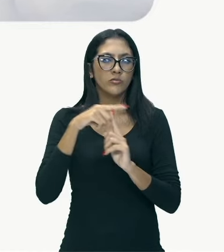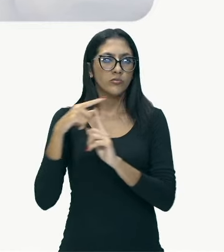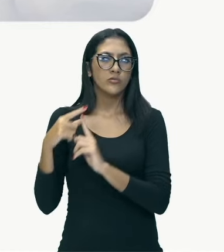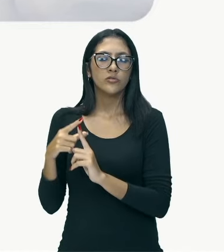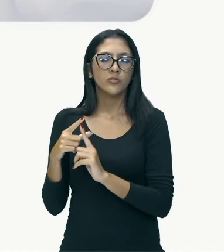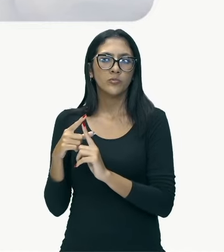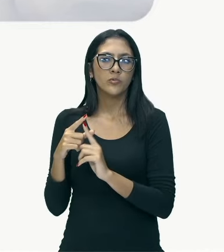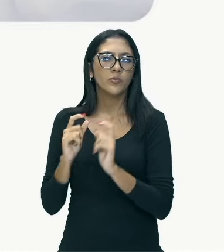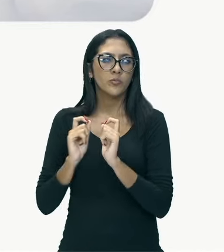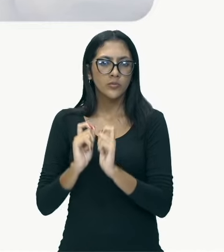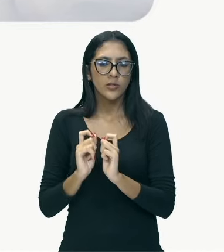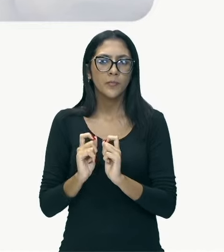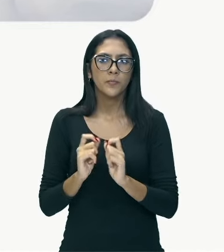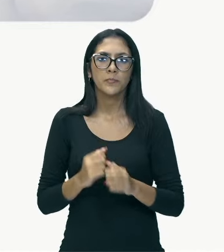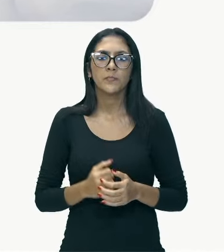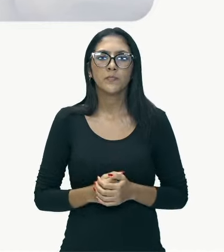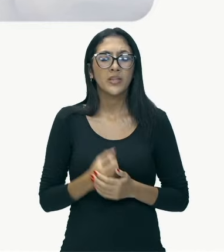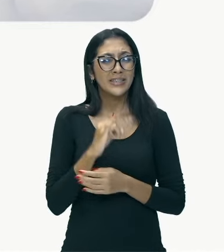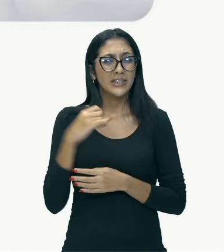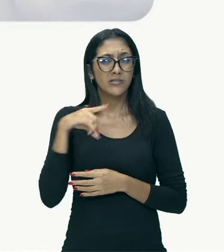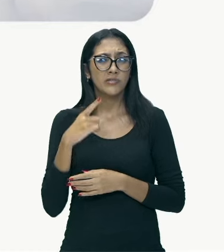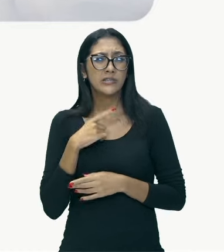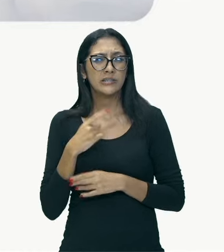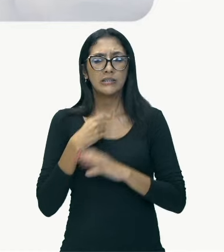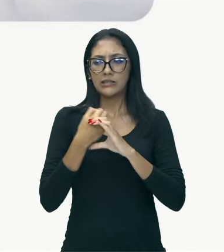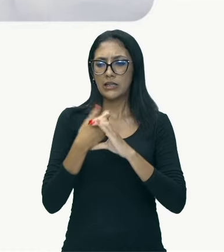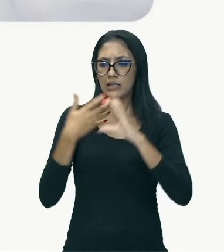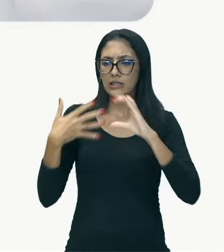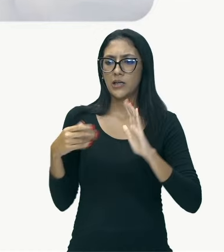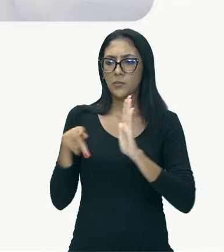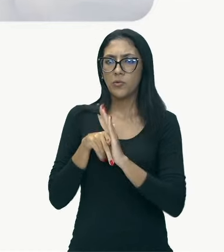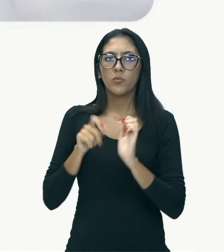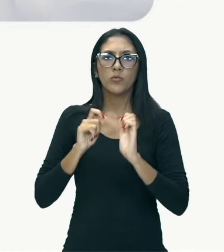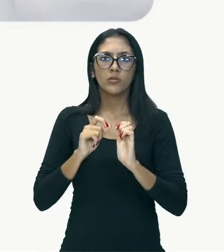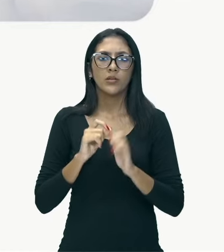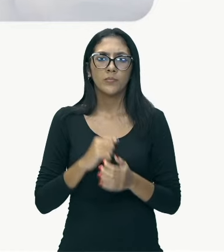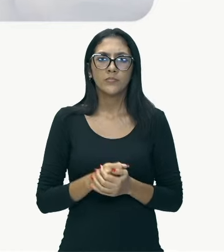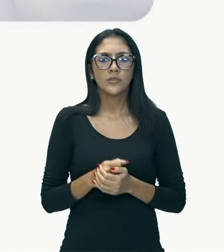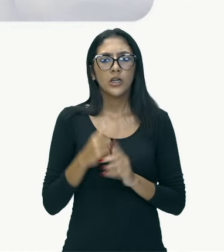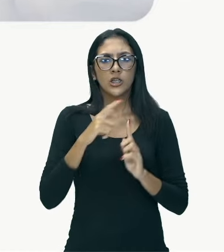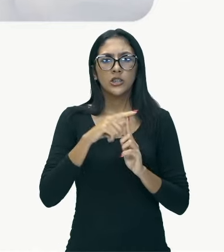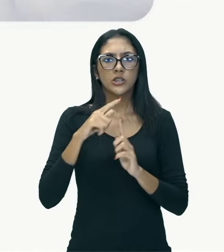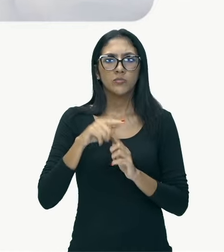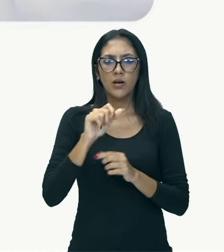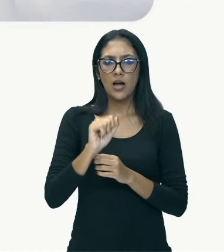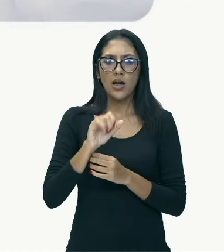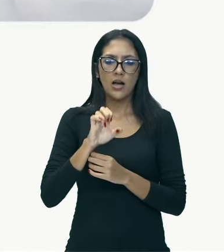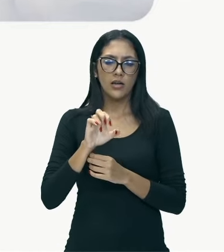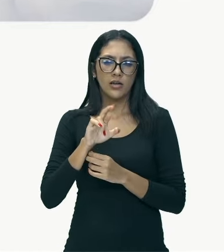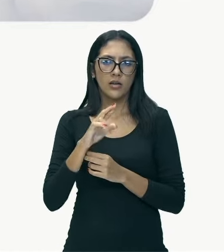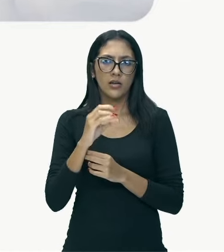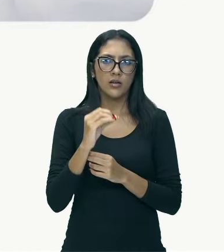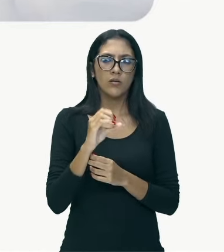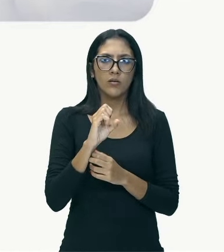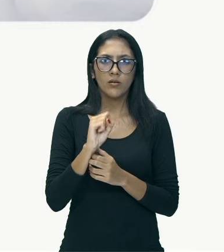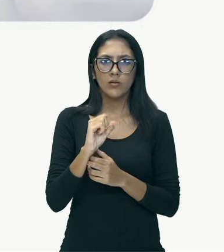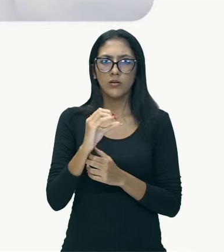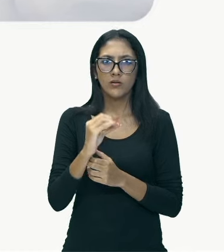é o tipo de colóide, se você fosse classificar aqui, é aerosol, tá bom? E aí nós temos